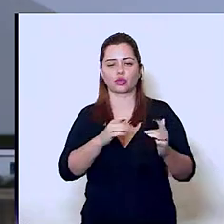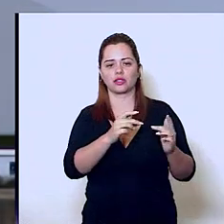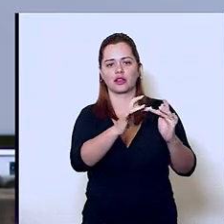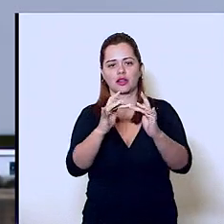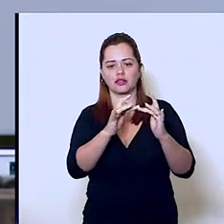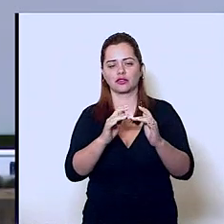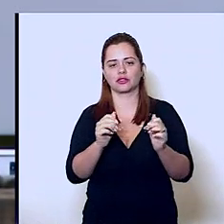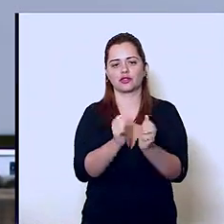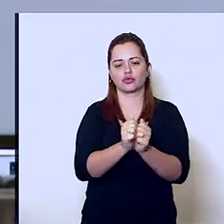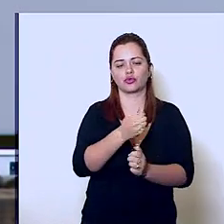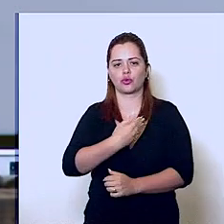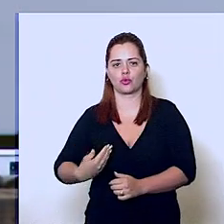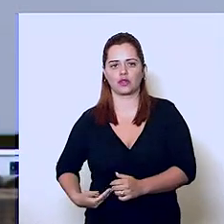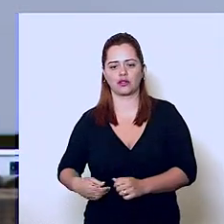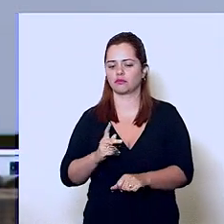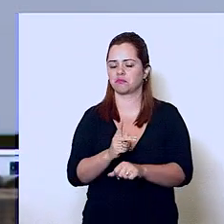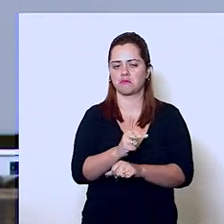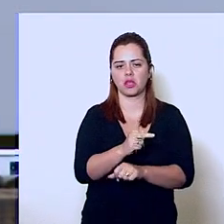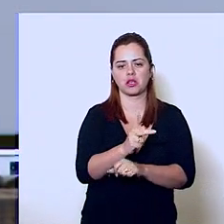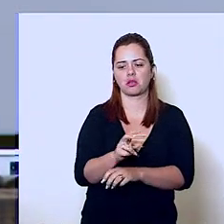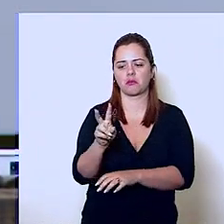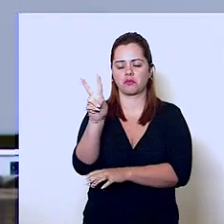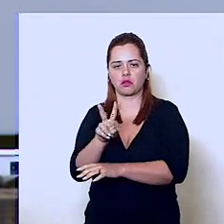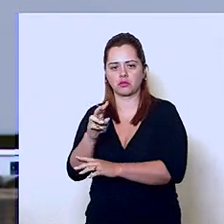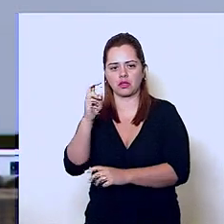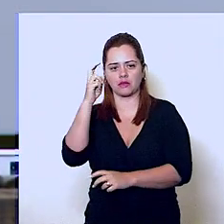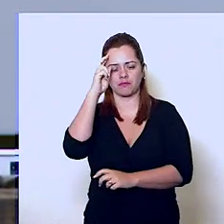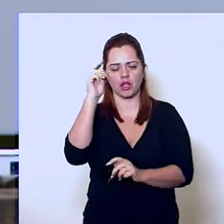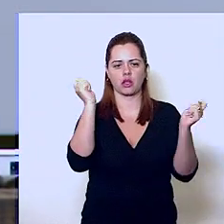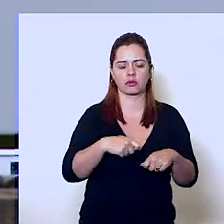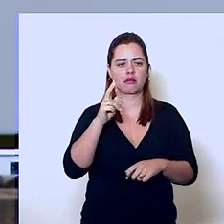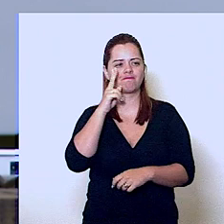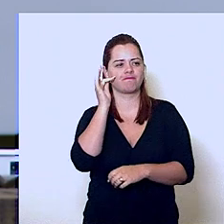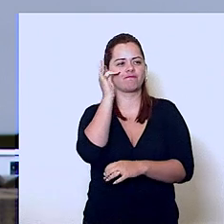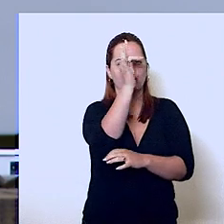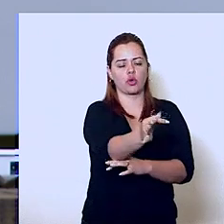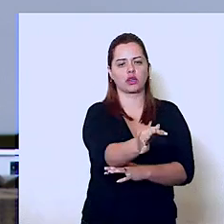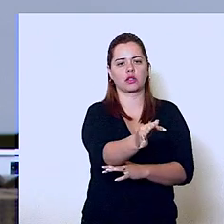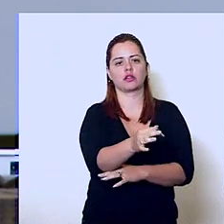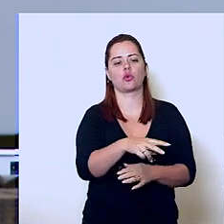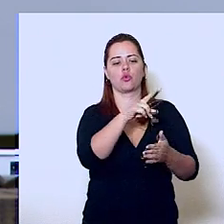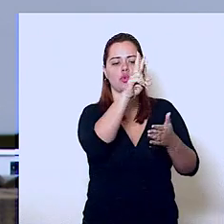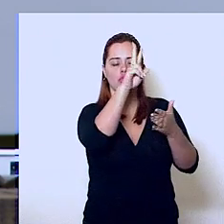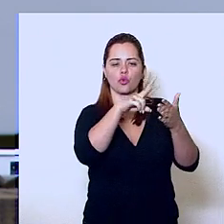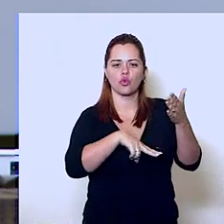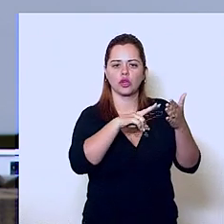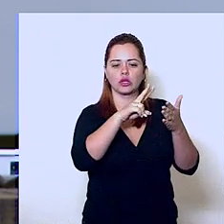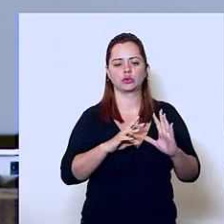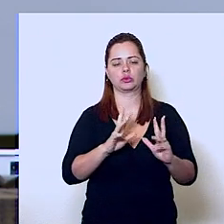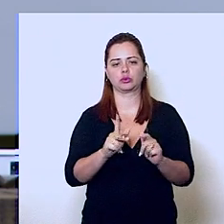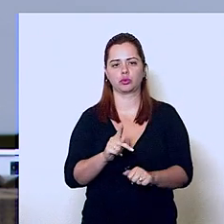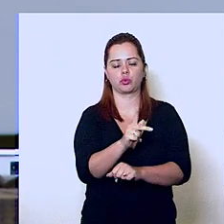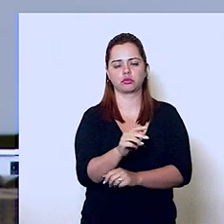sempre valorizados por essa capacidade de ir além de uma leitura restritiva da função diplomática. Nos